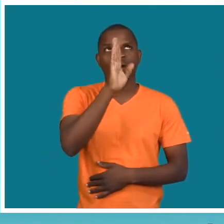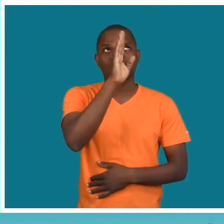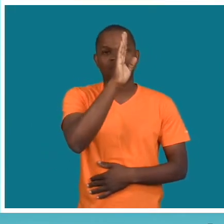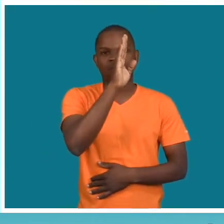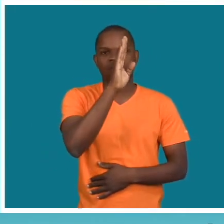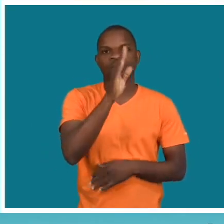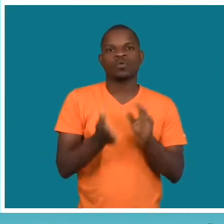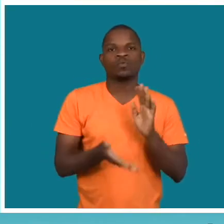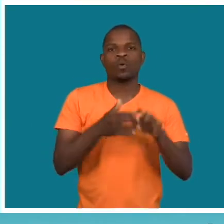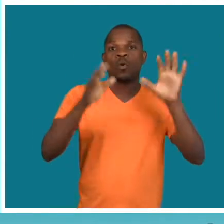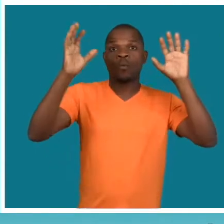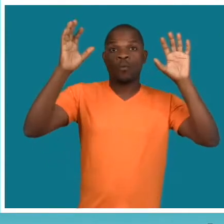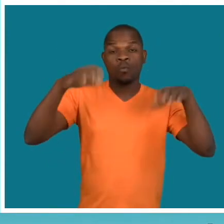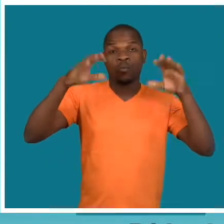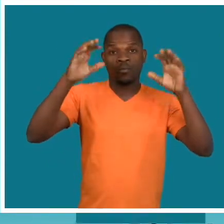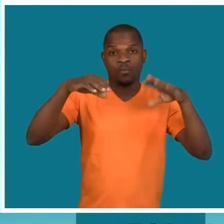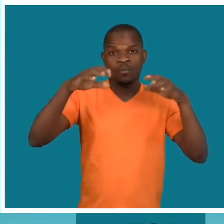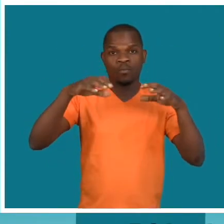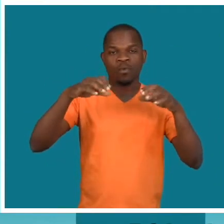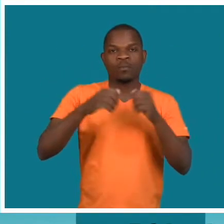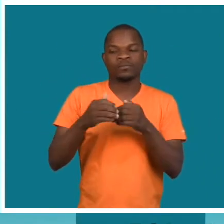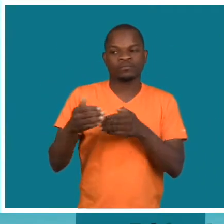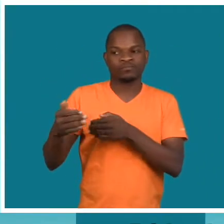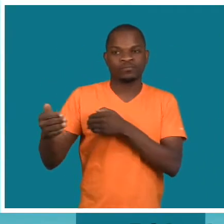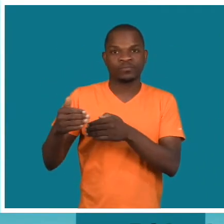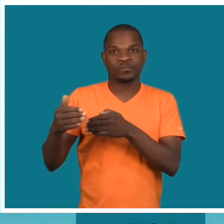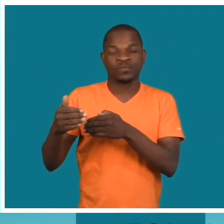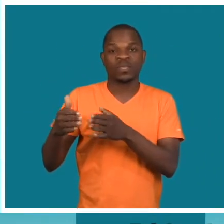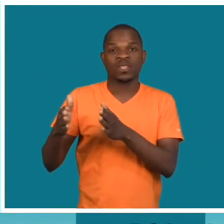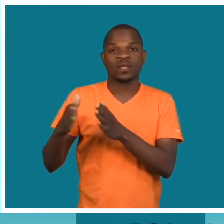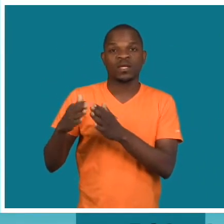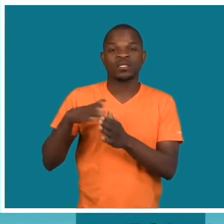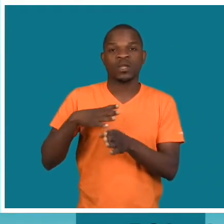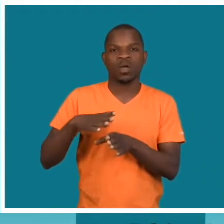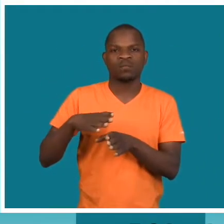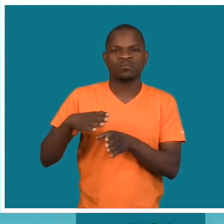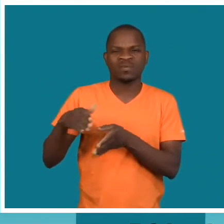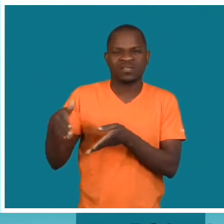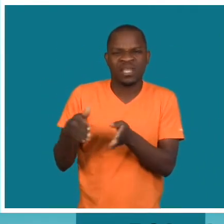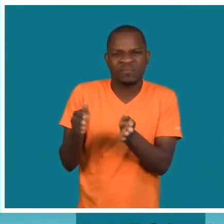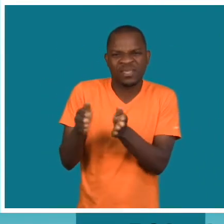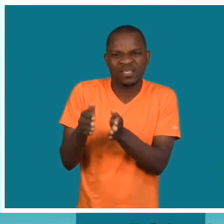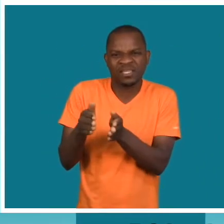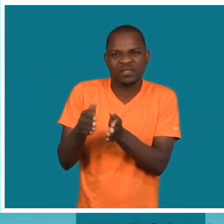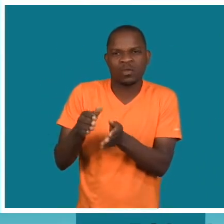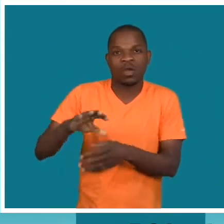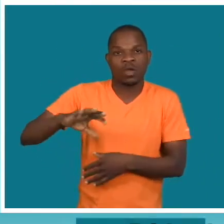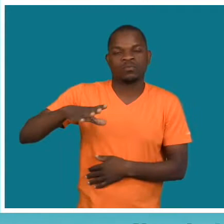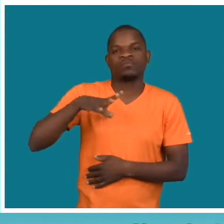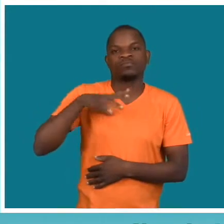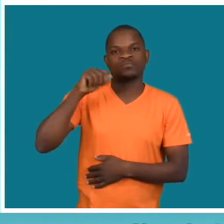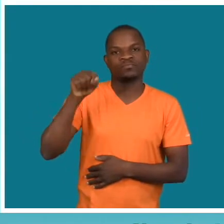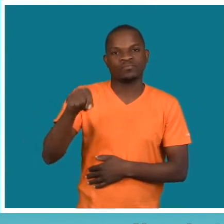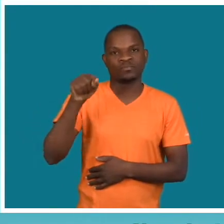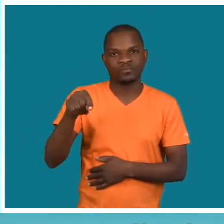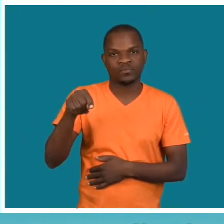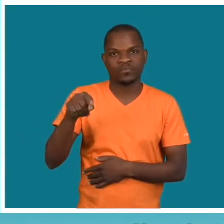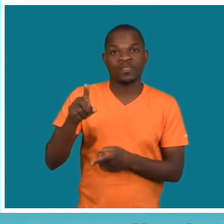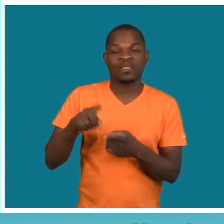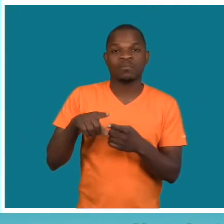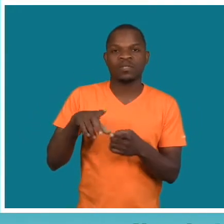ao meio-dia, estava a chover. Próximo à casa, tinha um charco com água. Então, o charco com